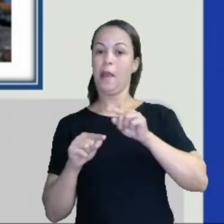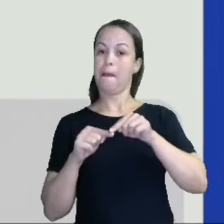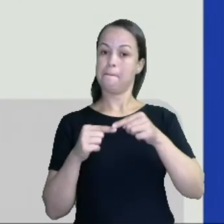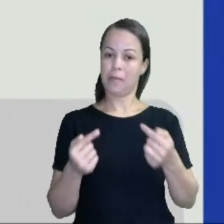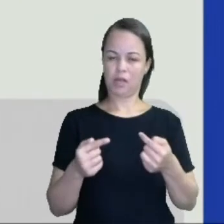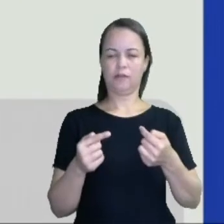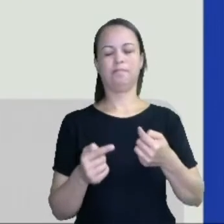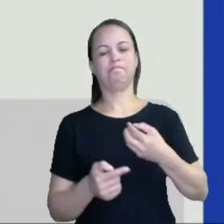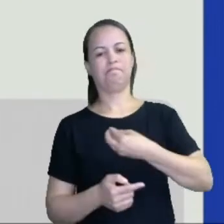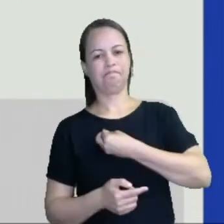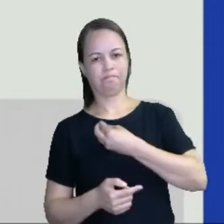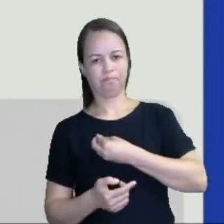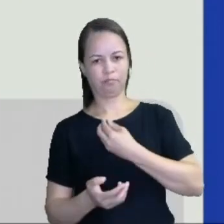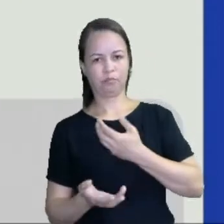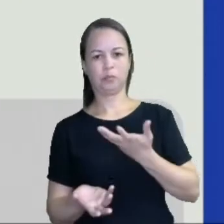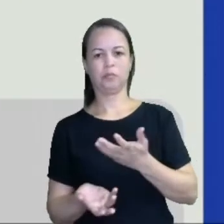lá.